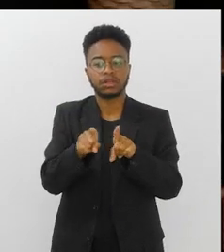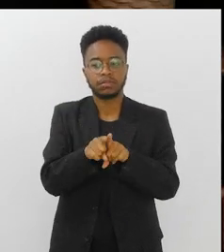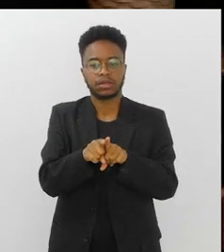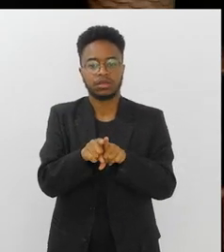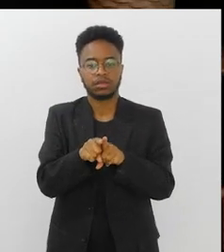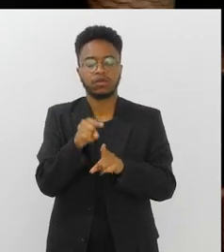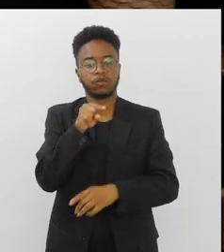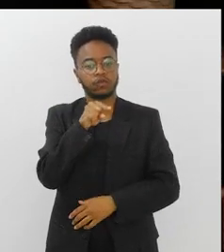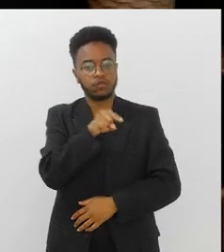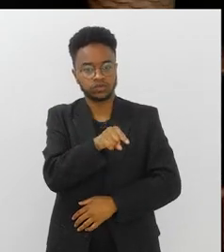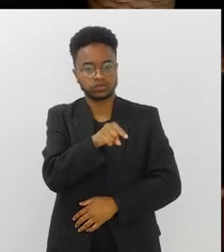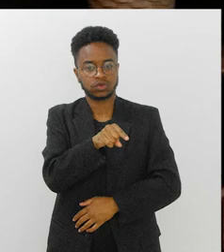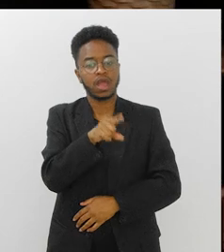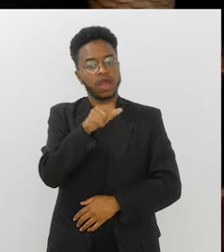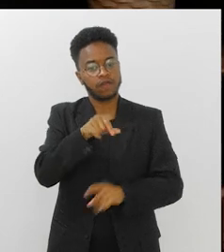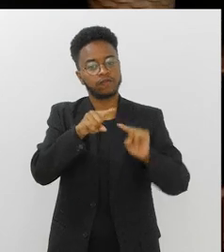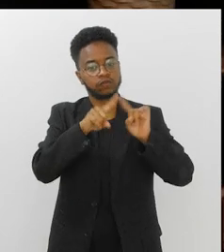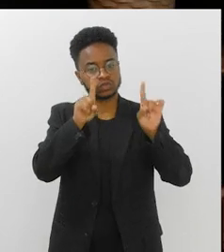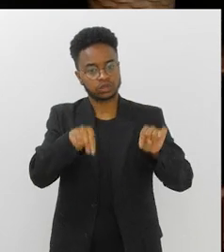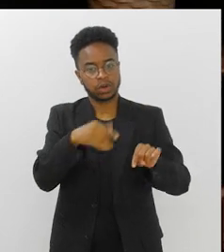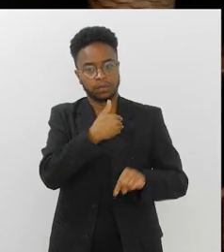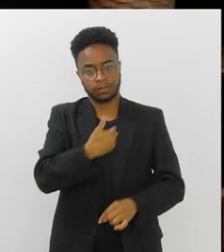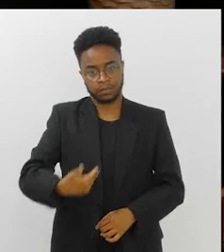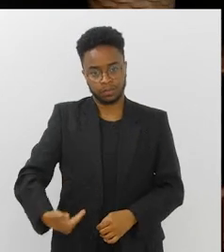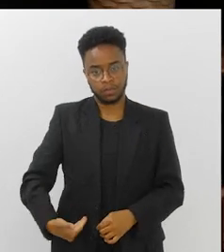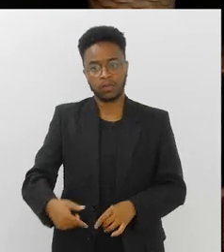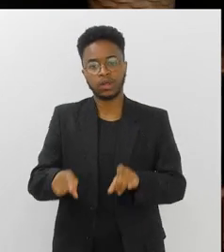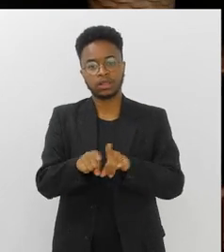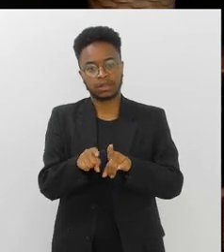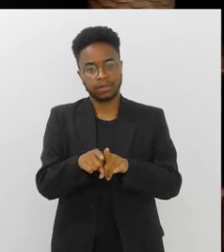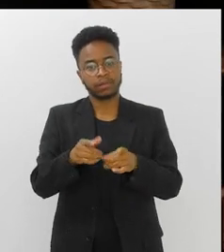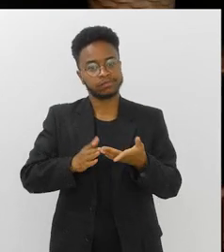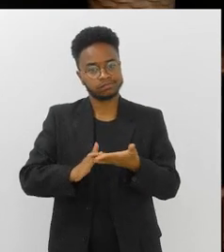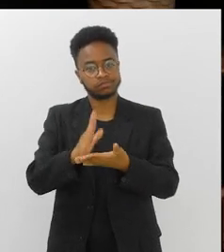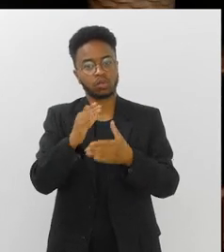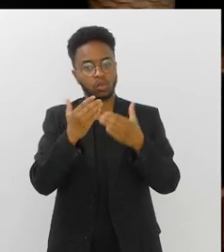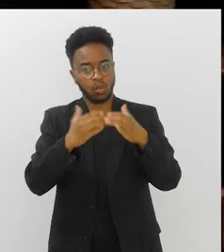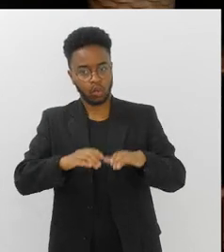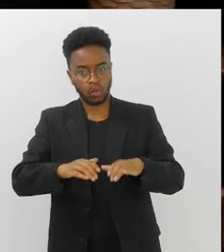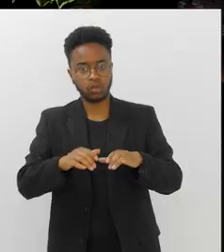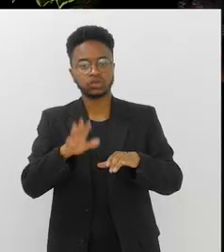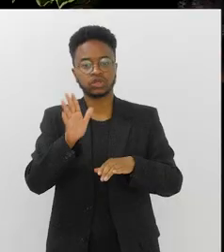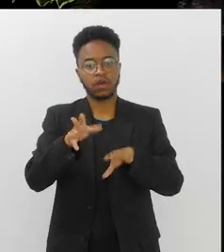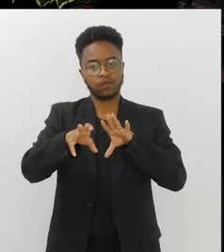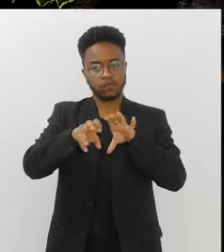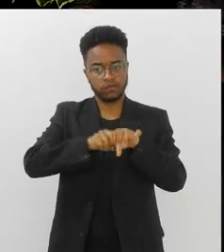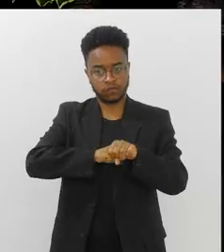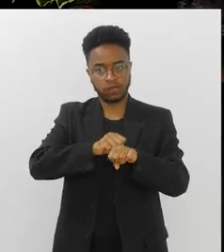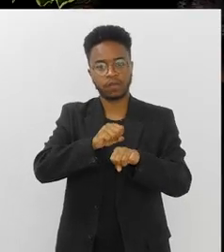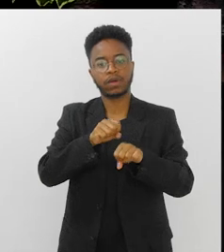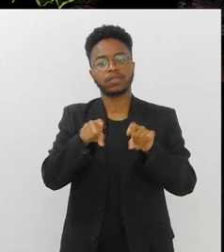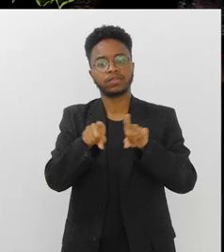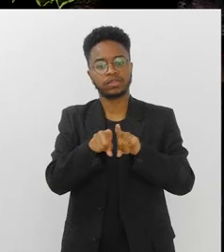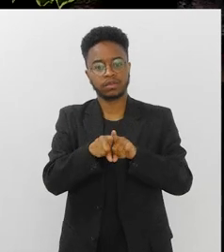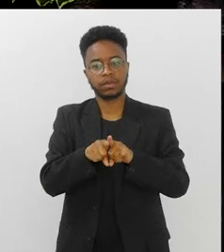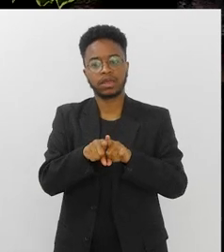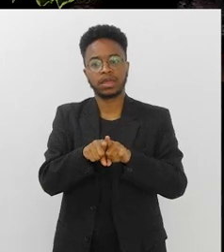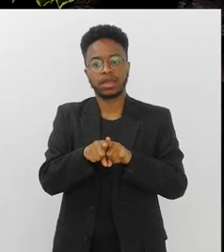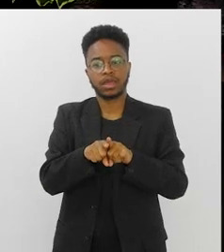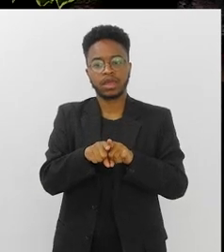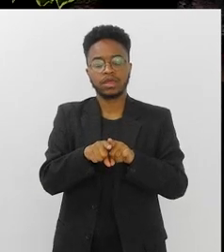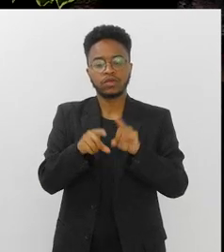você é um servidor público fez o seu concurso se formou é